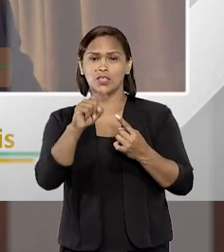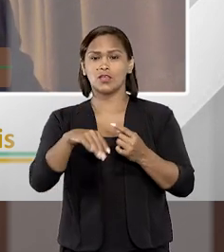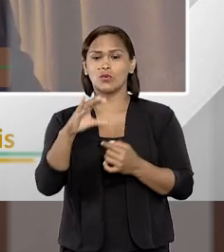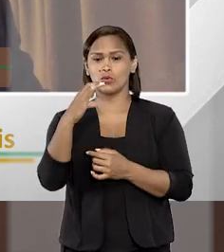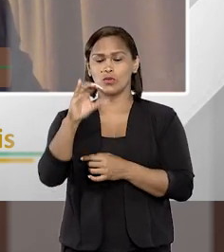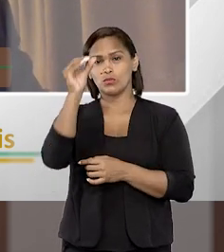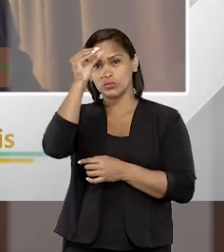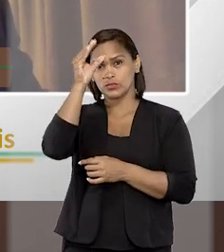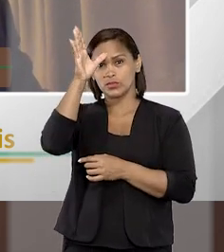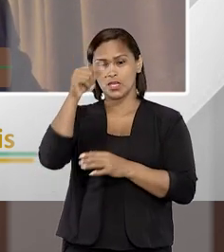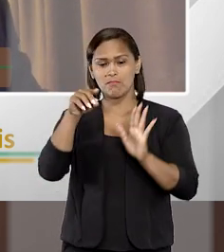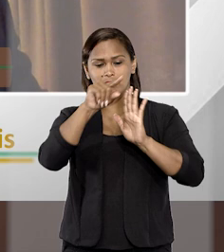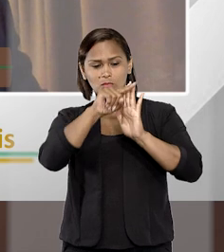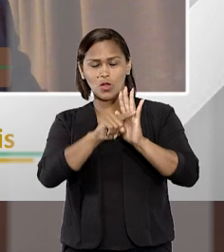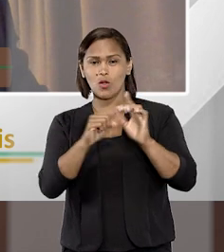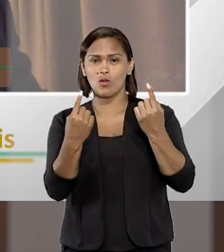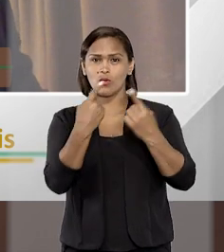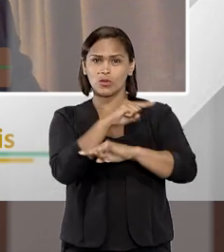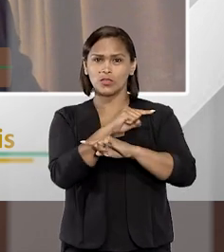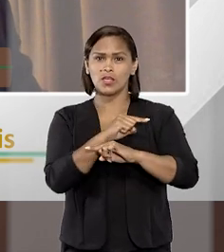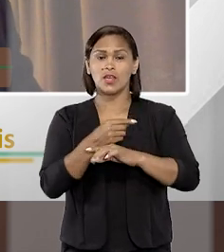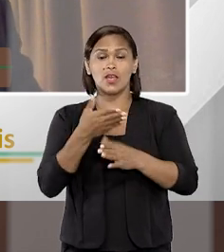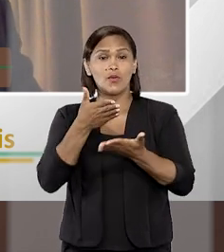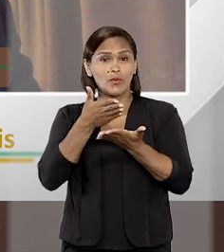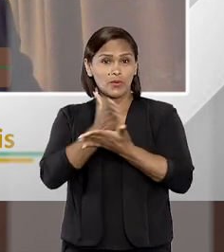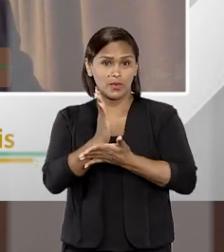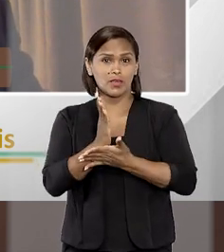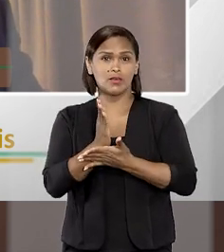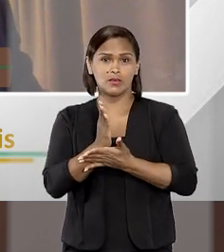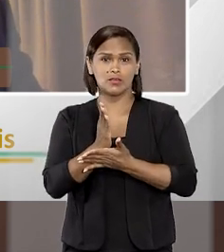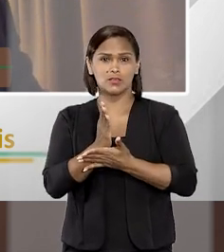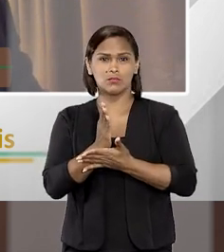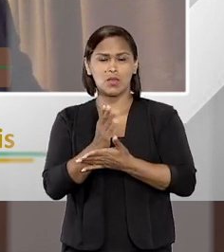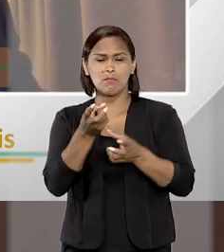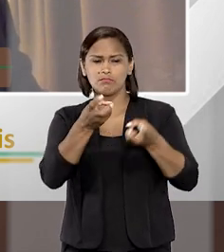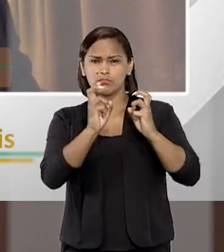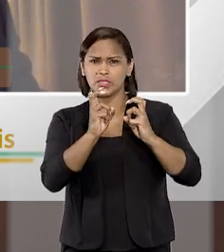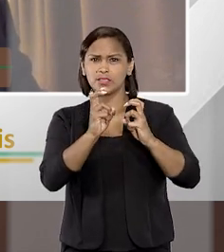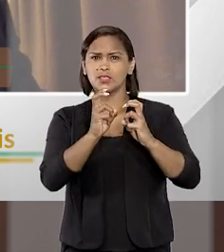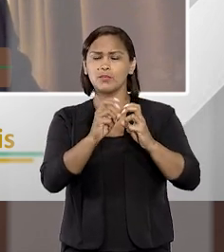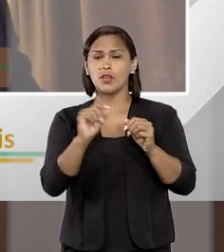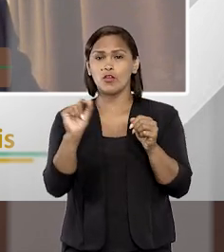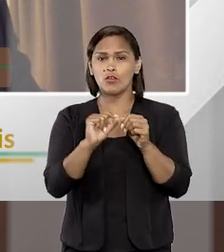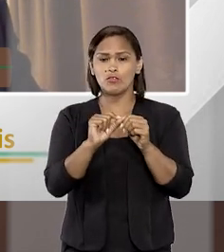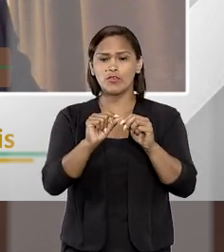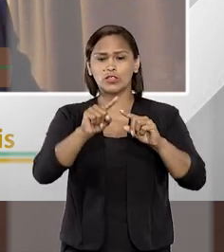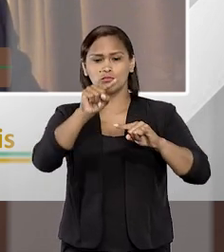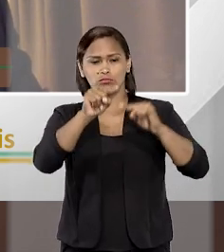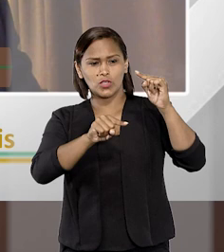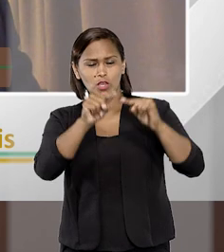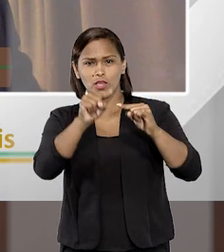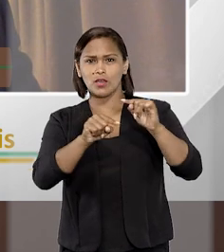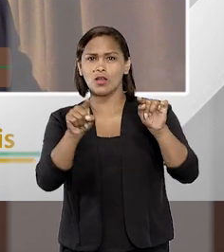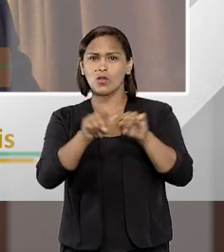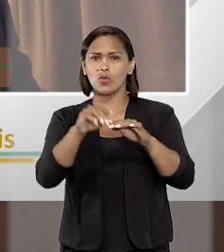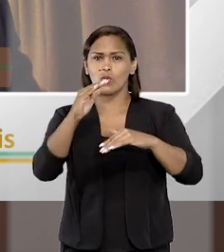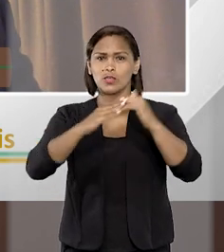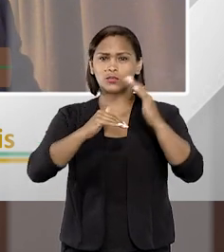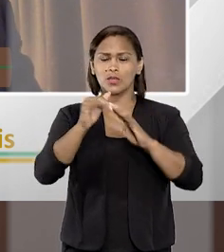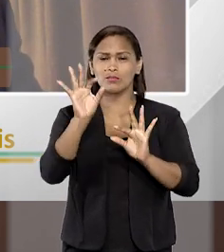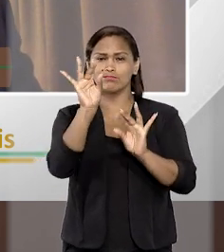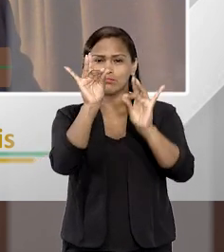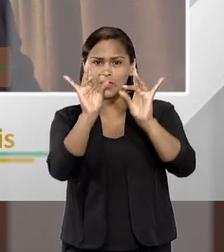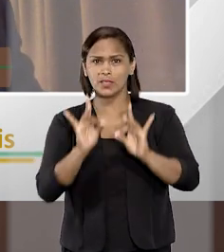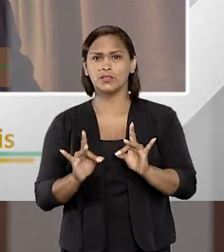científico aponta contrário reconhecimento feito desacordo com as práticas mais